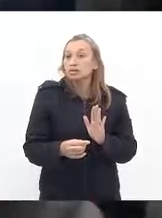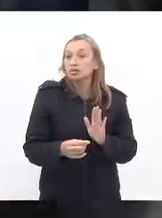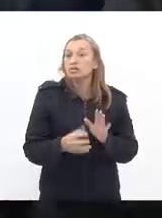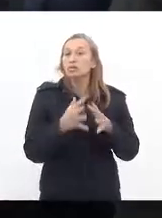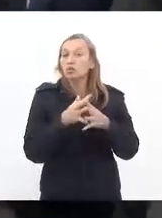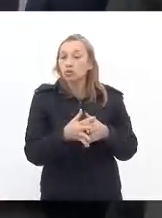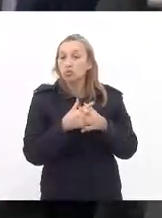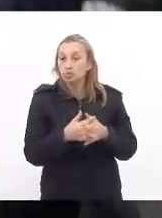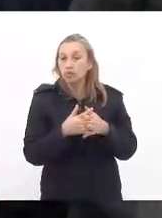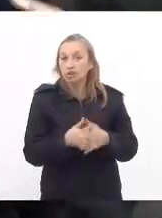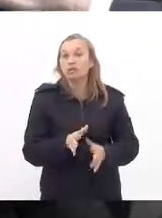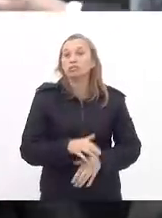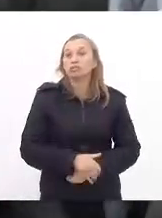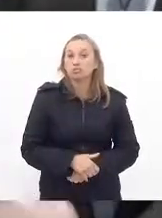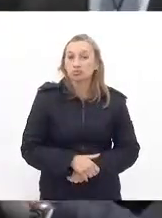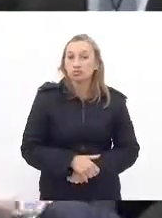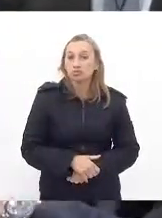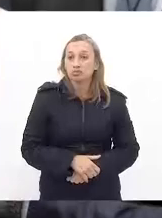complicado